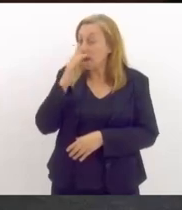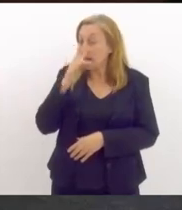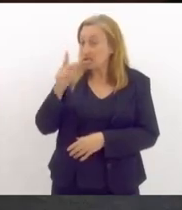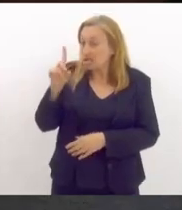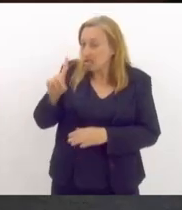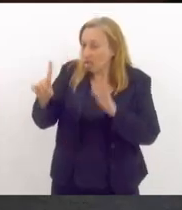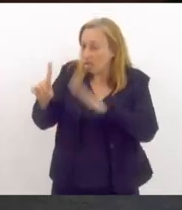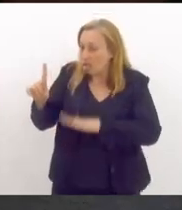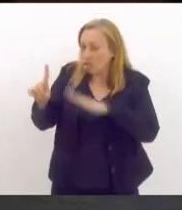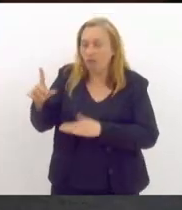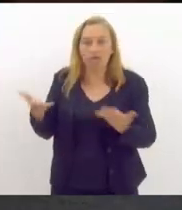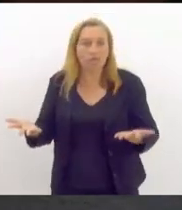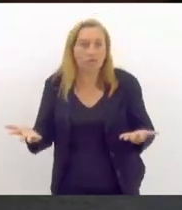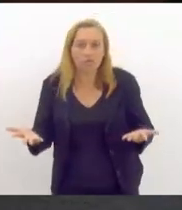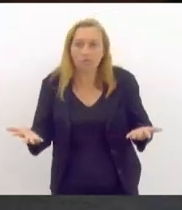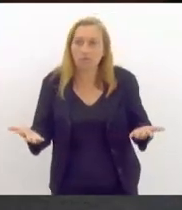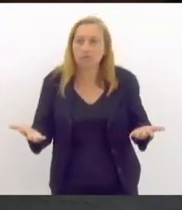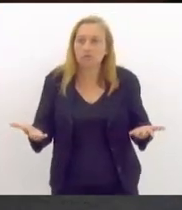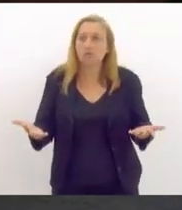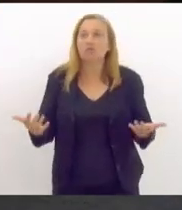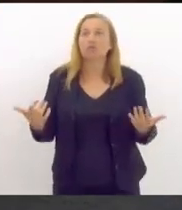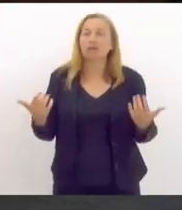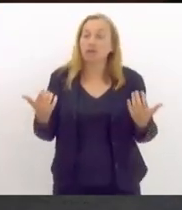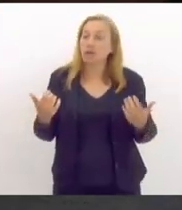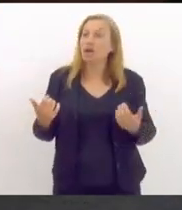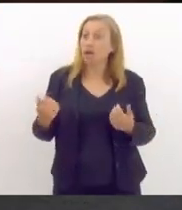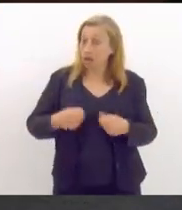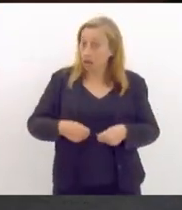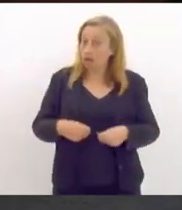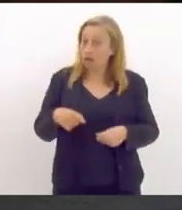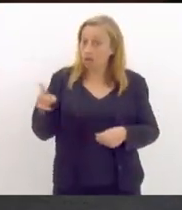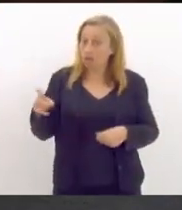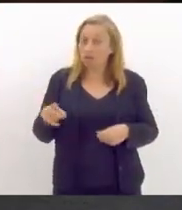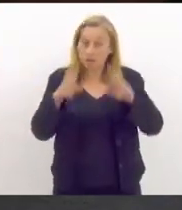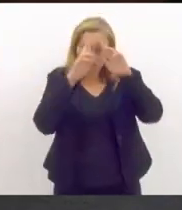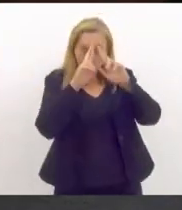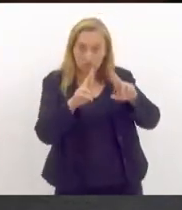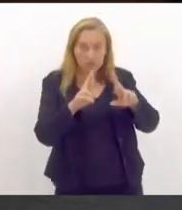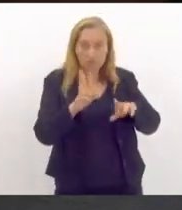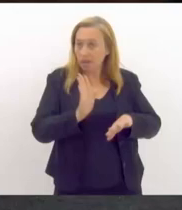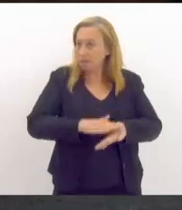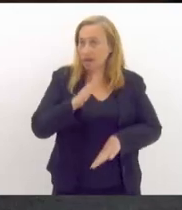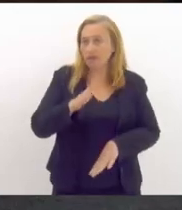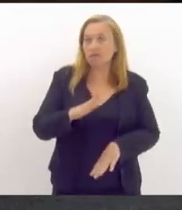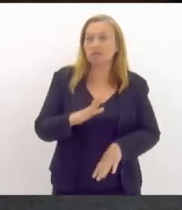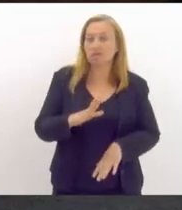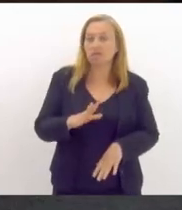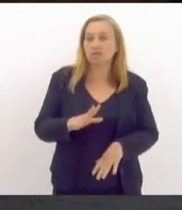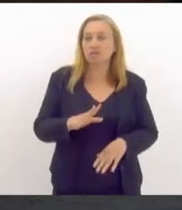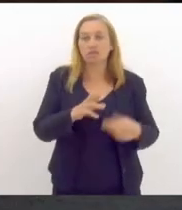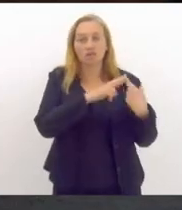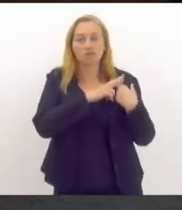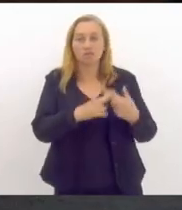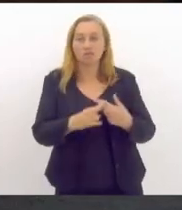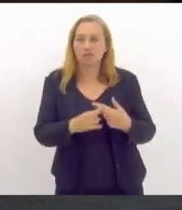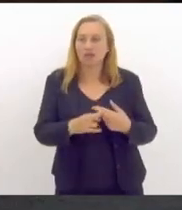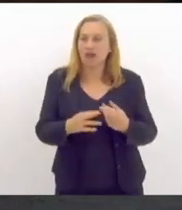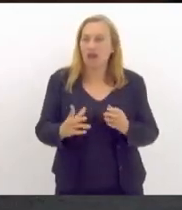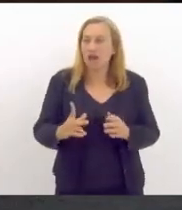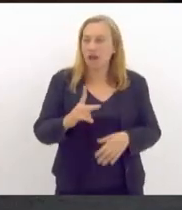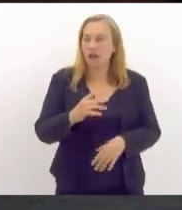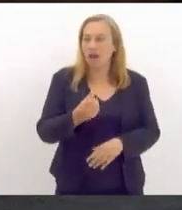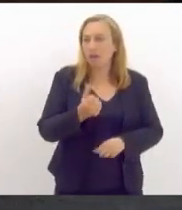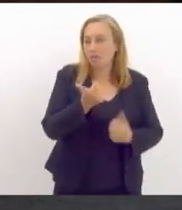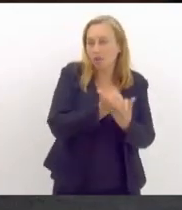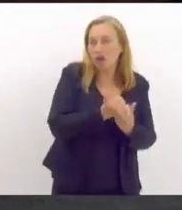e por ela ser essa Deusa da comunidade dela ela tem que é obrigação e um critério muito maior do que apoiar um ou dois projetos sociais Porque